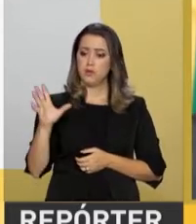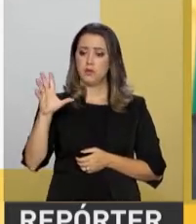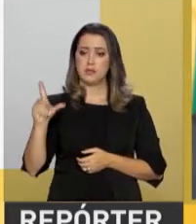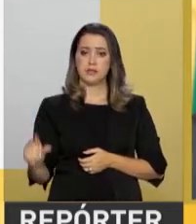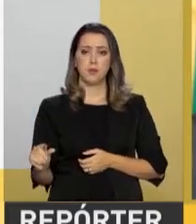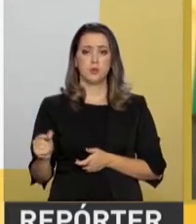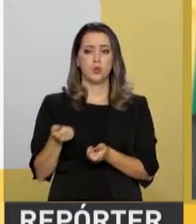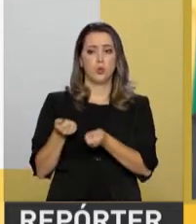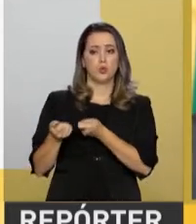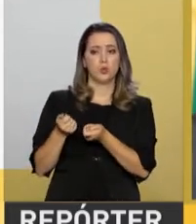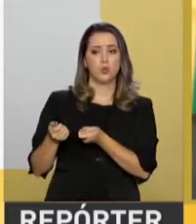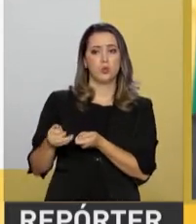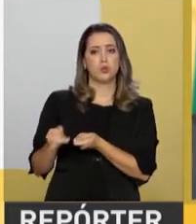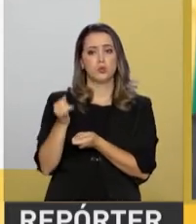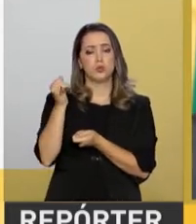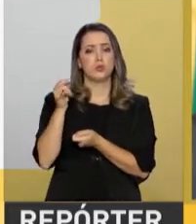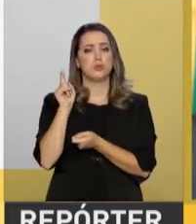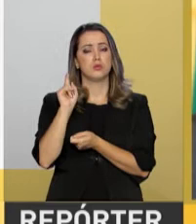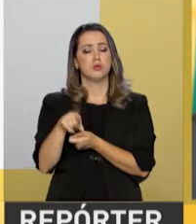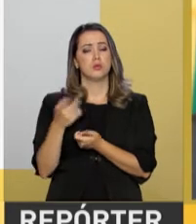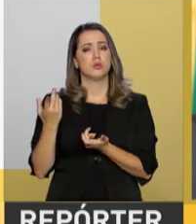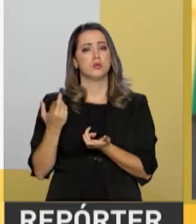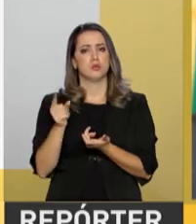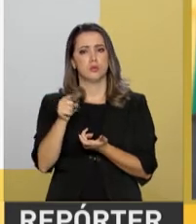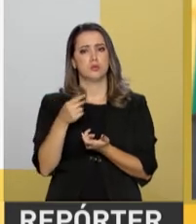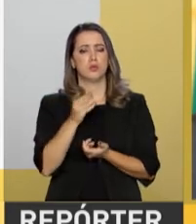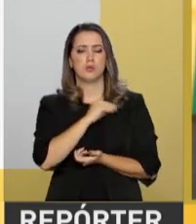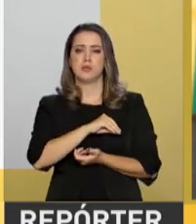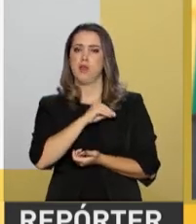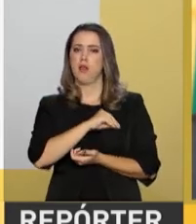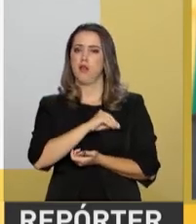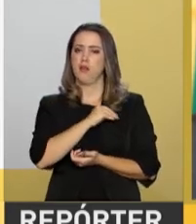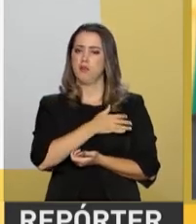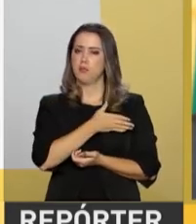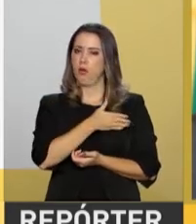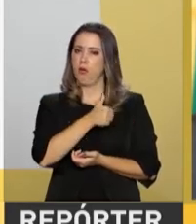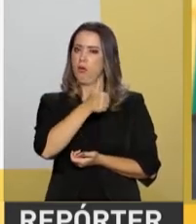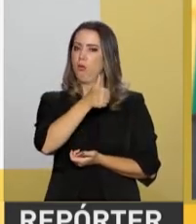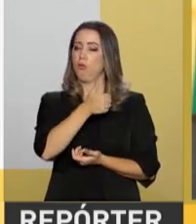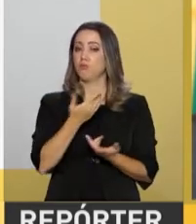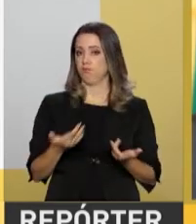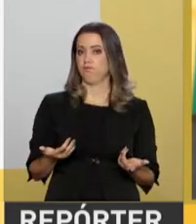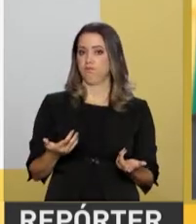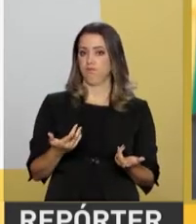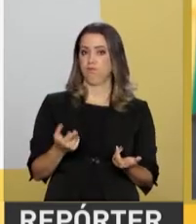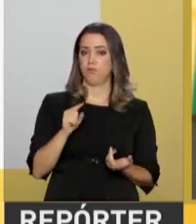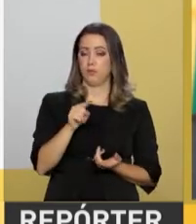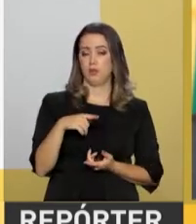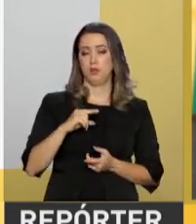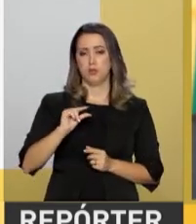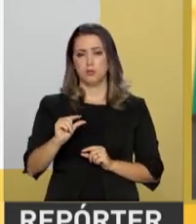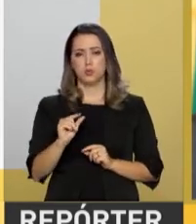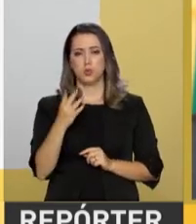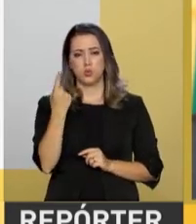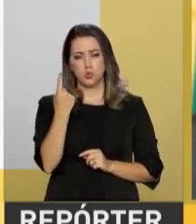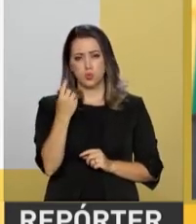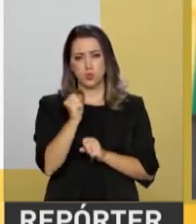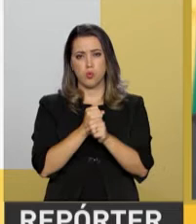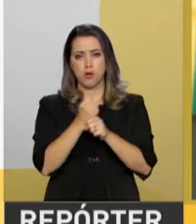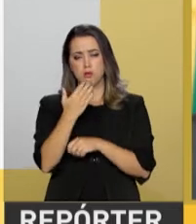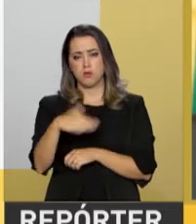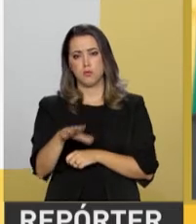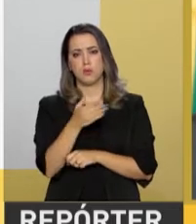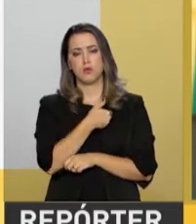juros menores, o que acaba acontecendo é que o seu salário fica mais valorizado. Nós temos pouco mais de um ano e meio de governo